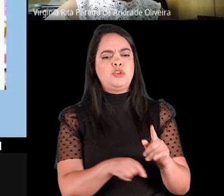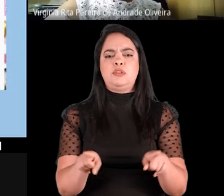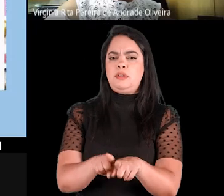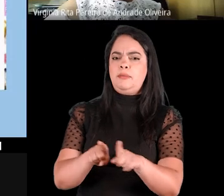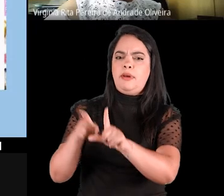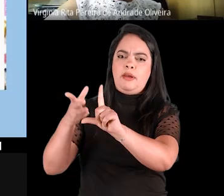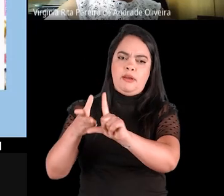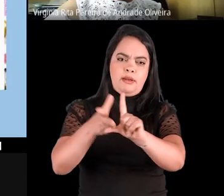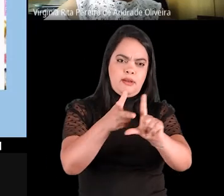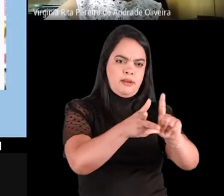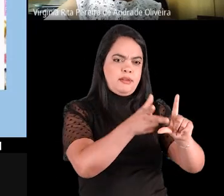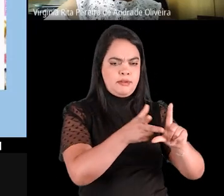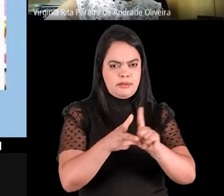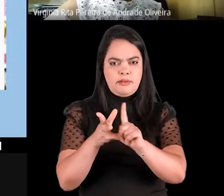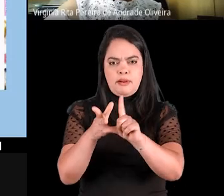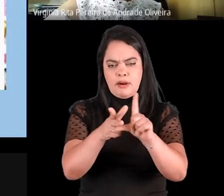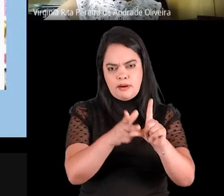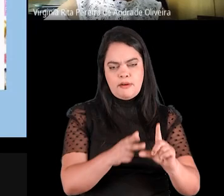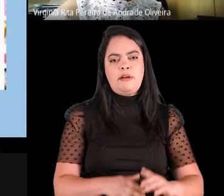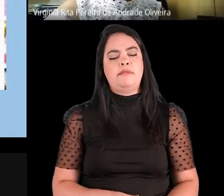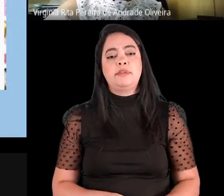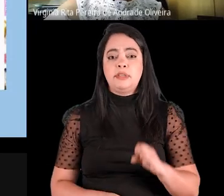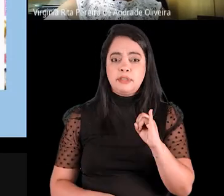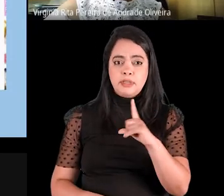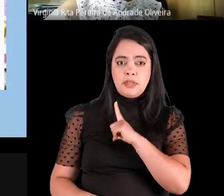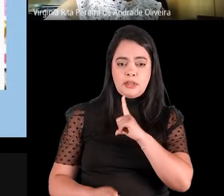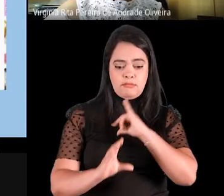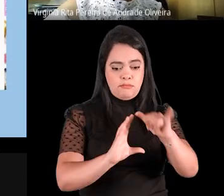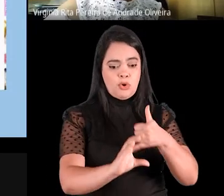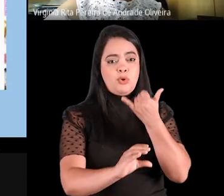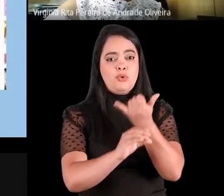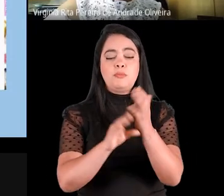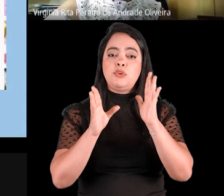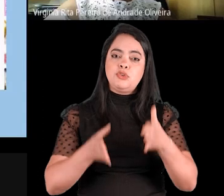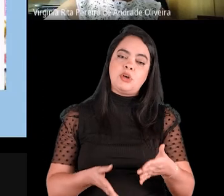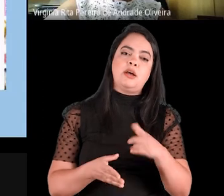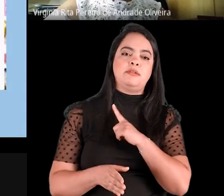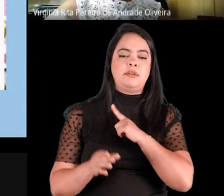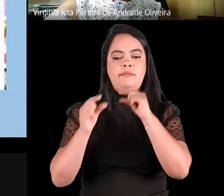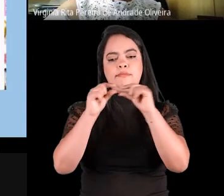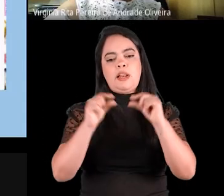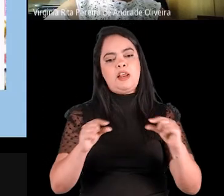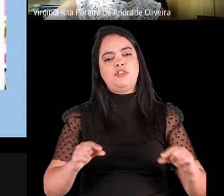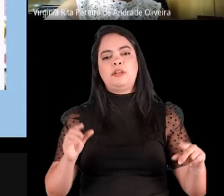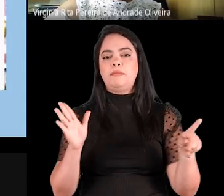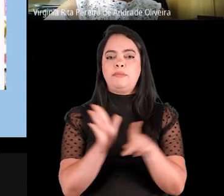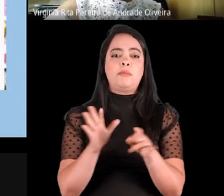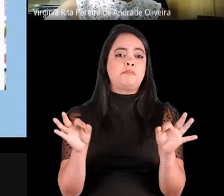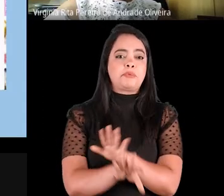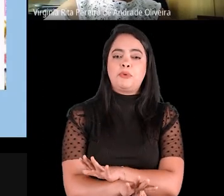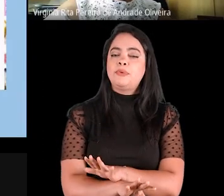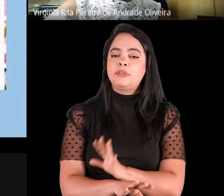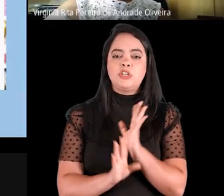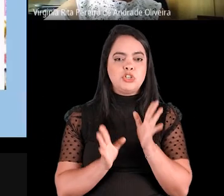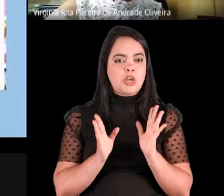que acontecem, quando você tem um canal no YouTube, você já gera essa legenda automaticamente, né? Você já pode